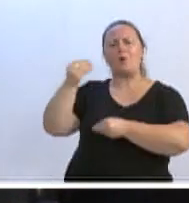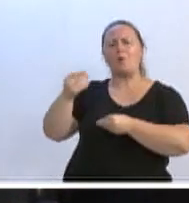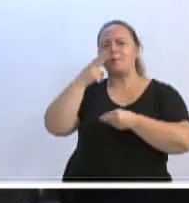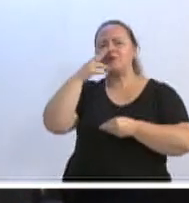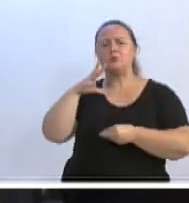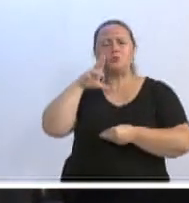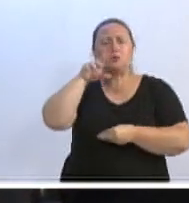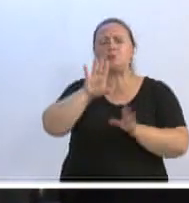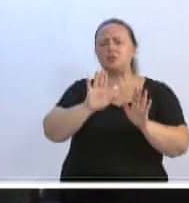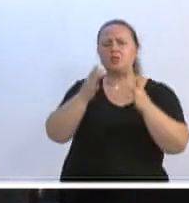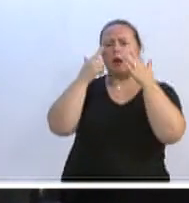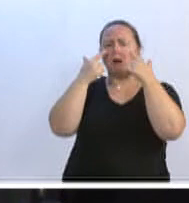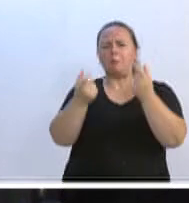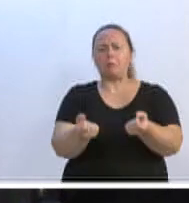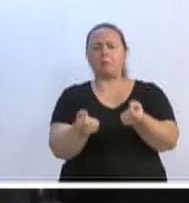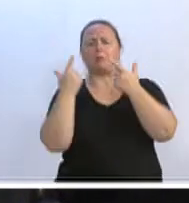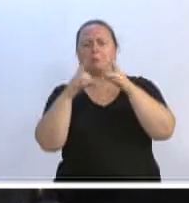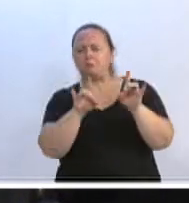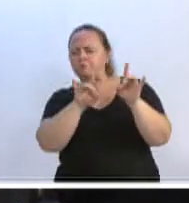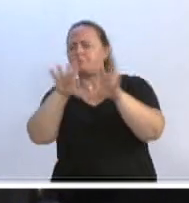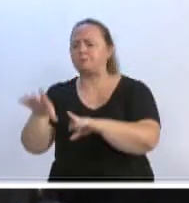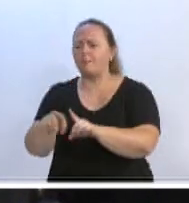e por todas, mas encontraram,